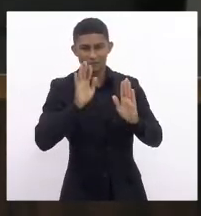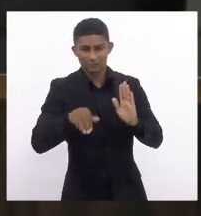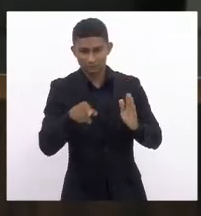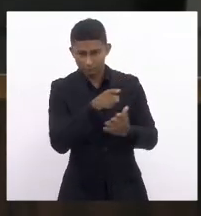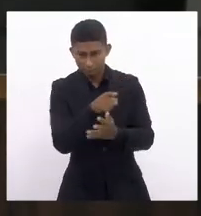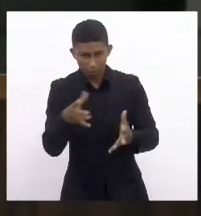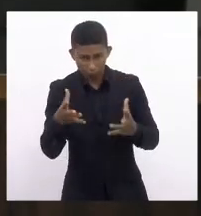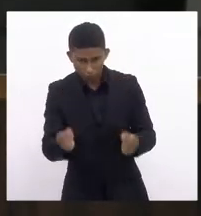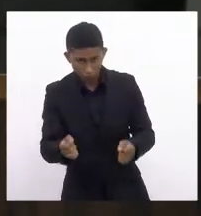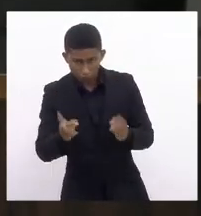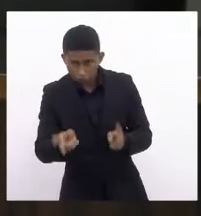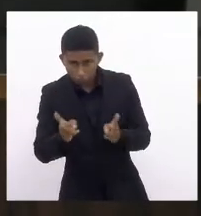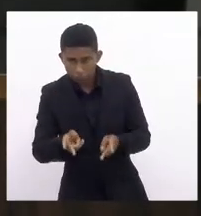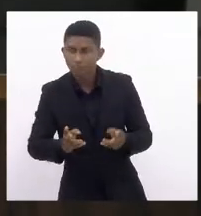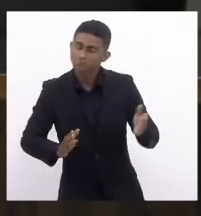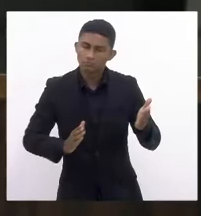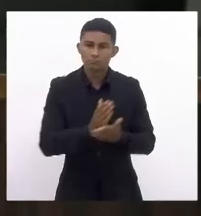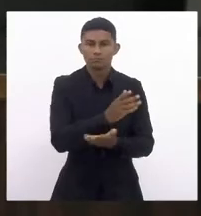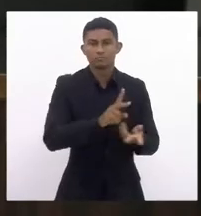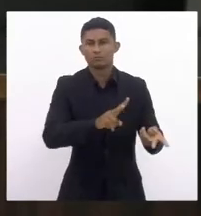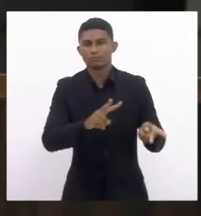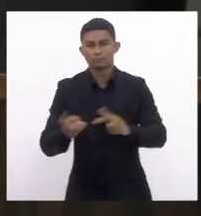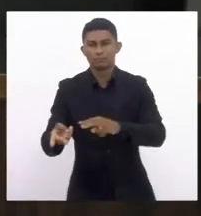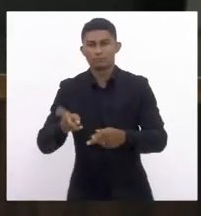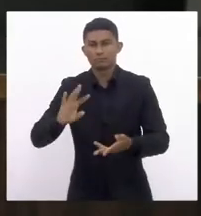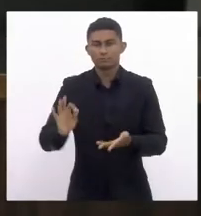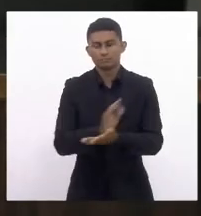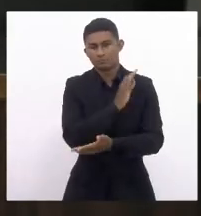parecer como estão aprovado, vai a autógrafo.